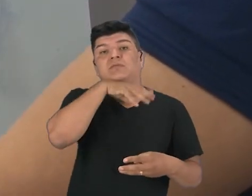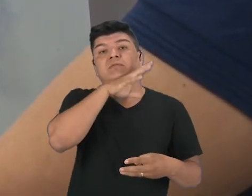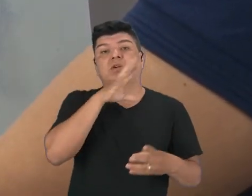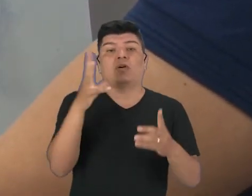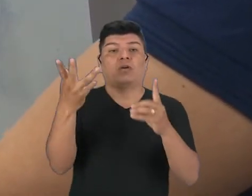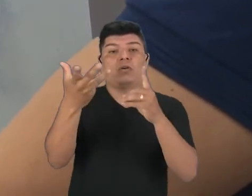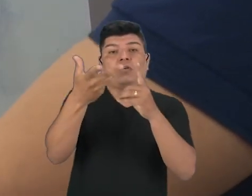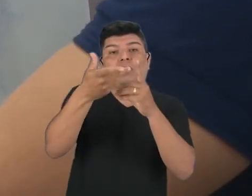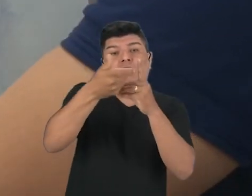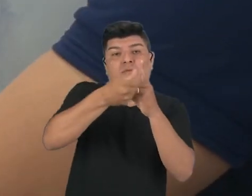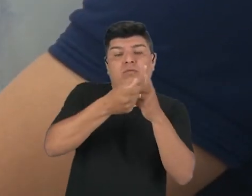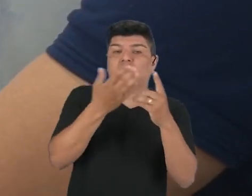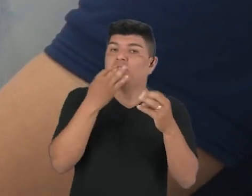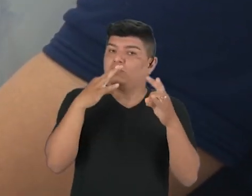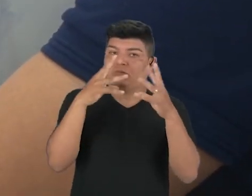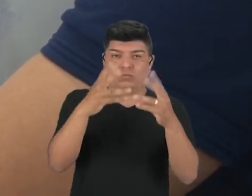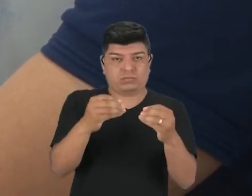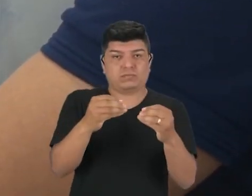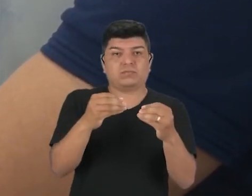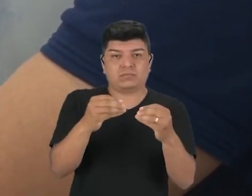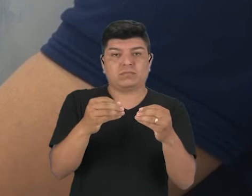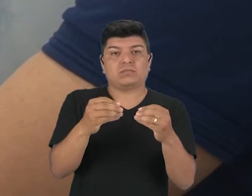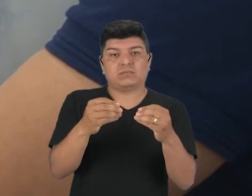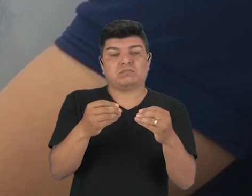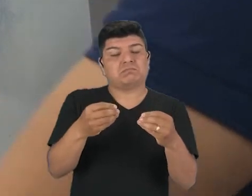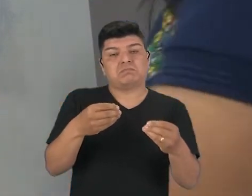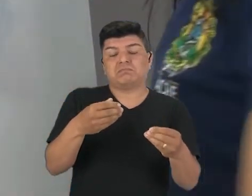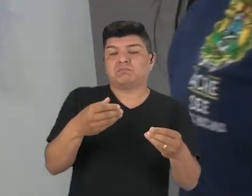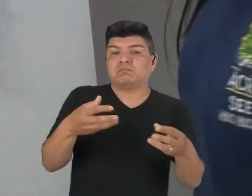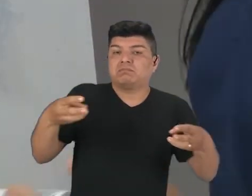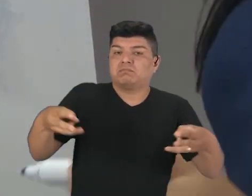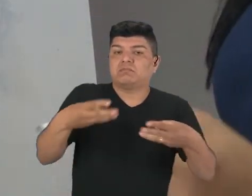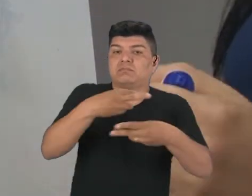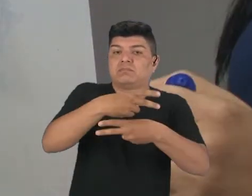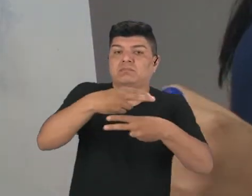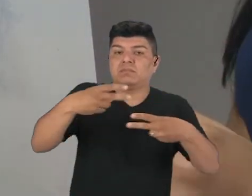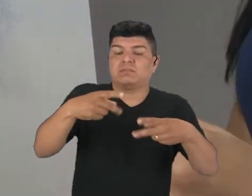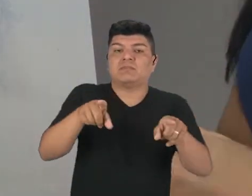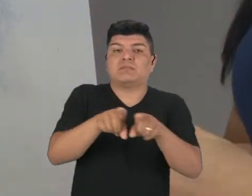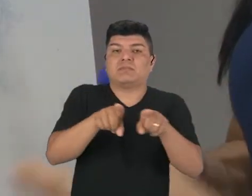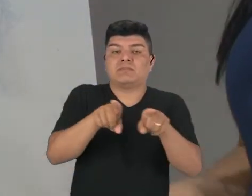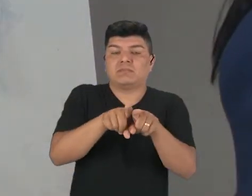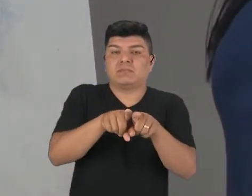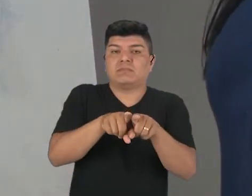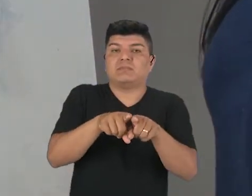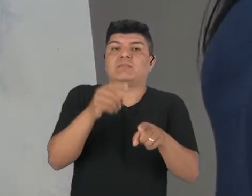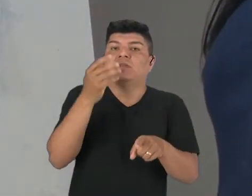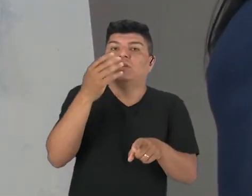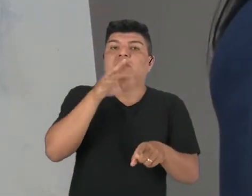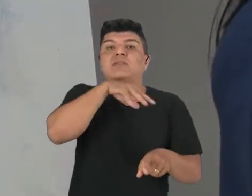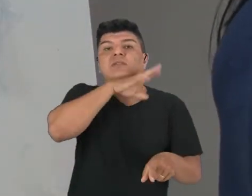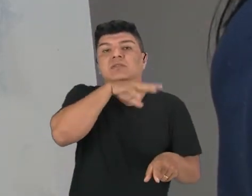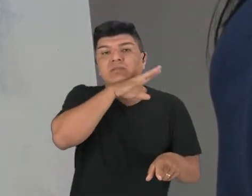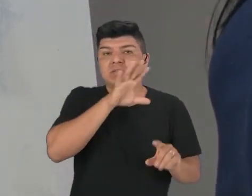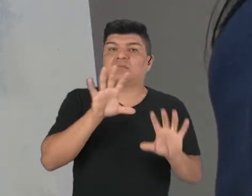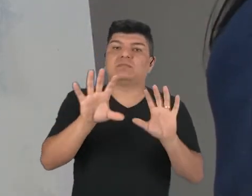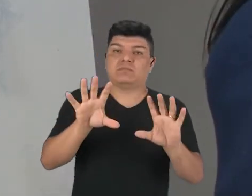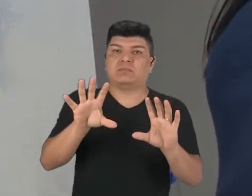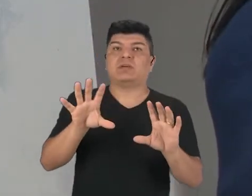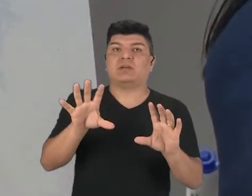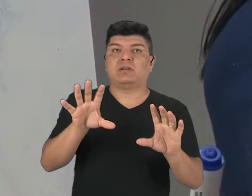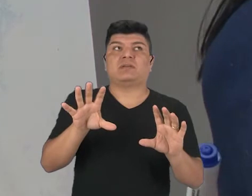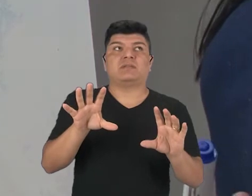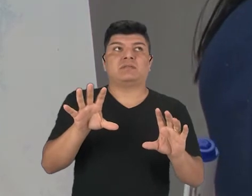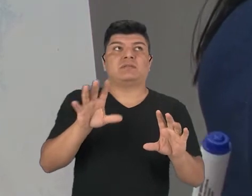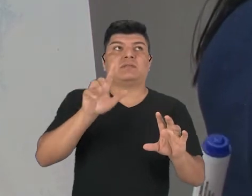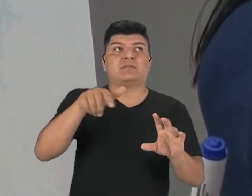Onívoros, né? Que comem de tudo, tanto vegetais, né, quanto plantas e animais, como ele está falando aí, come